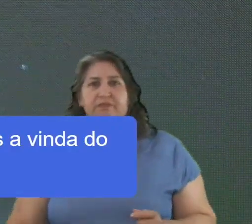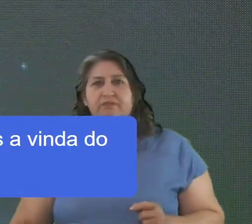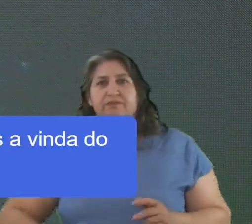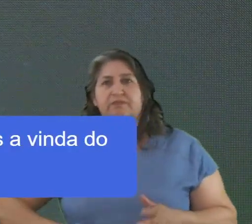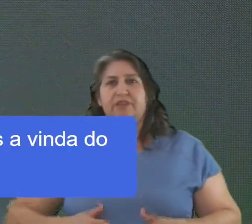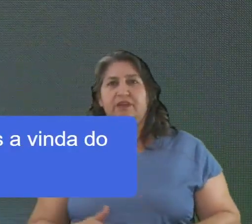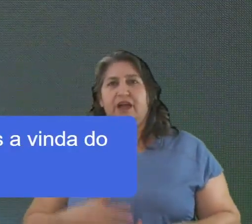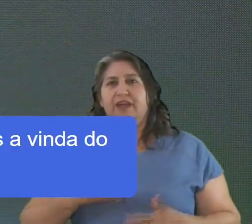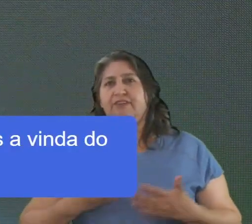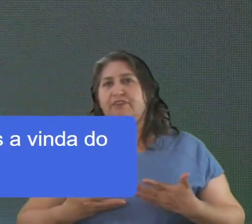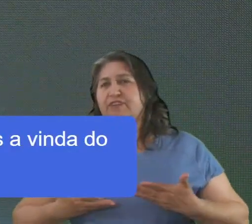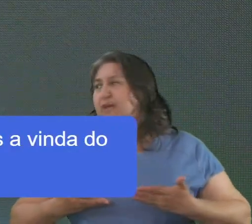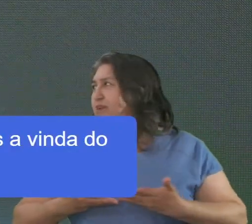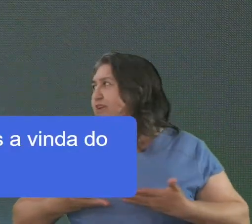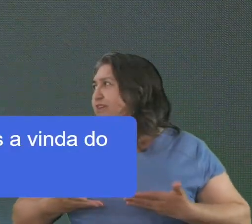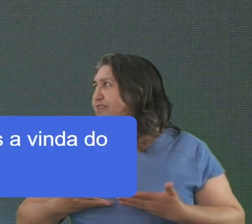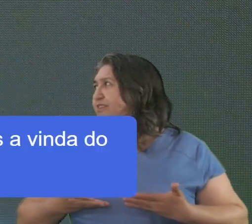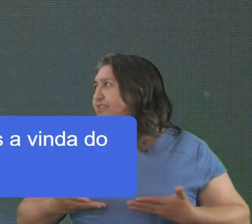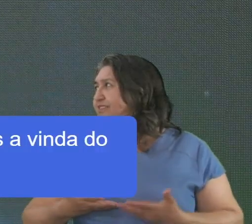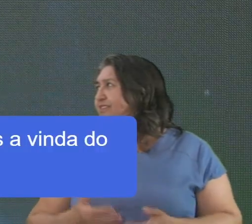capítulo 5, verso 8.